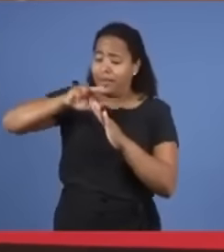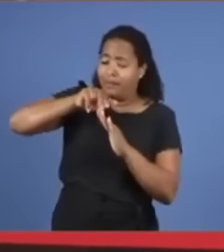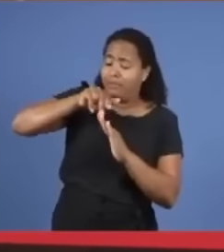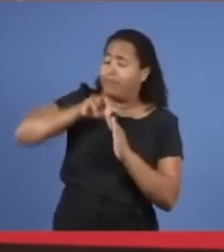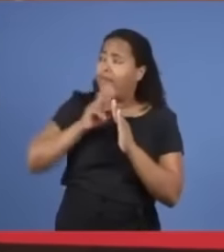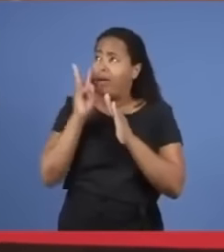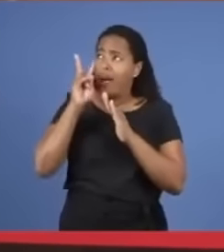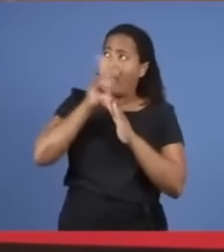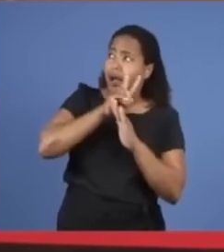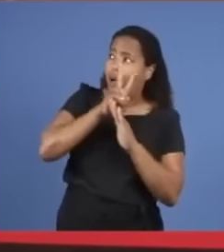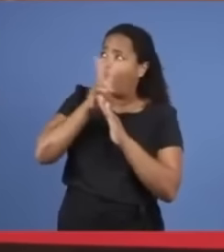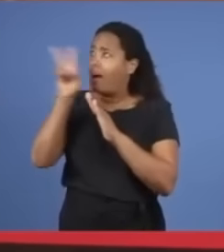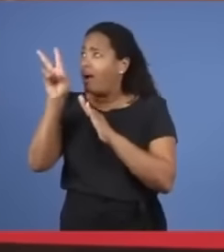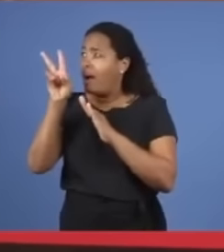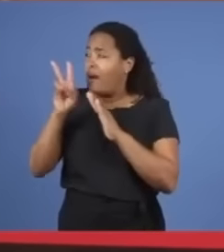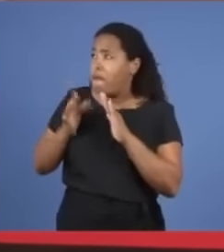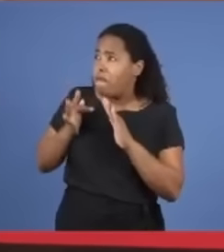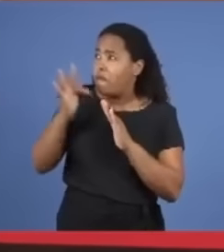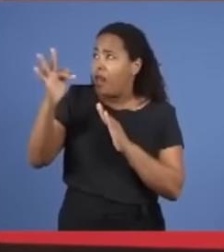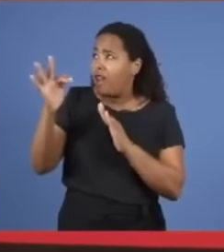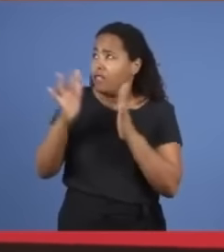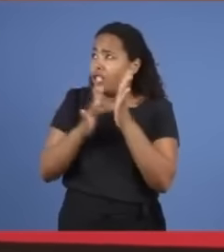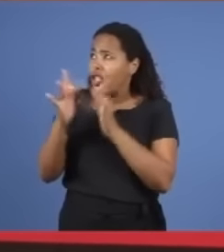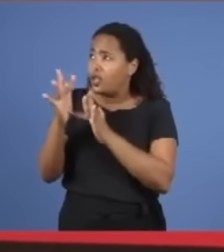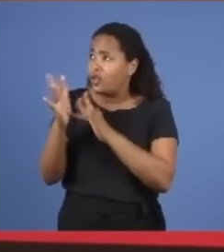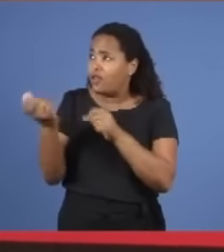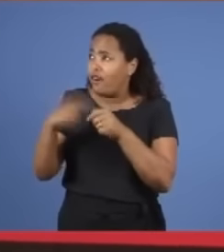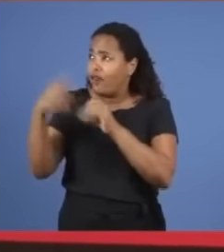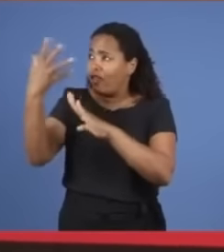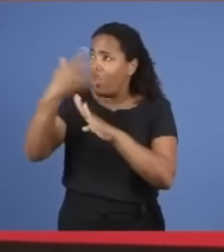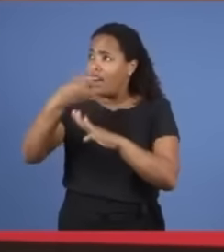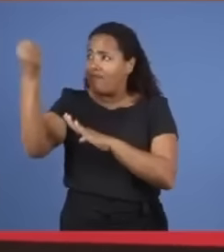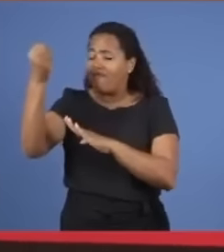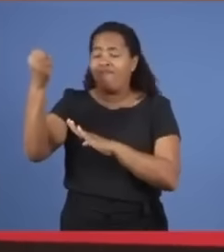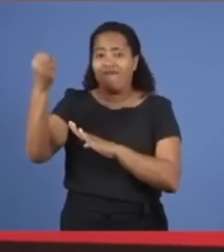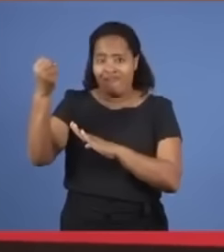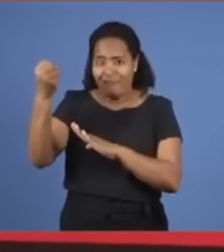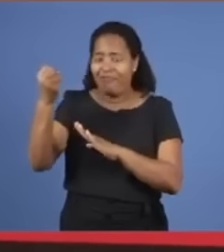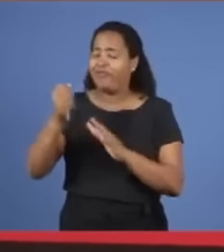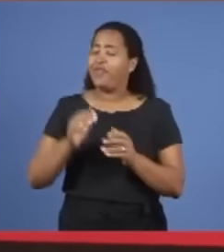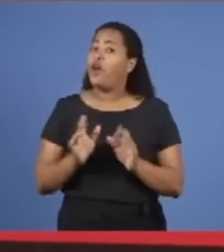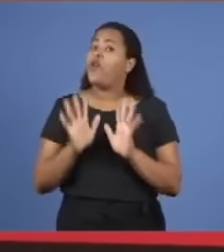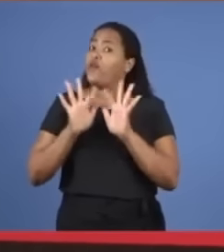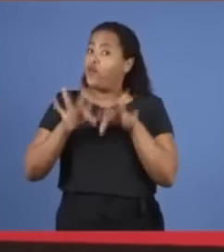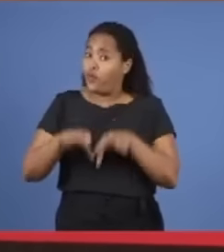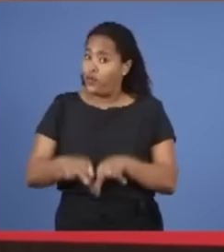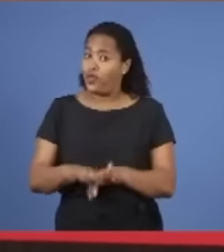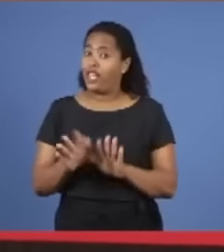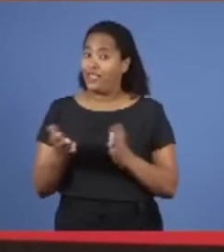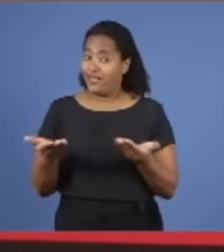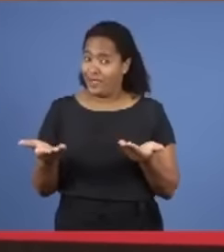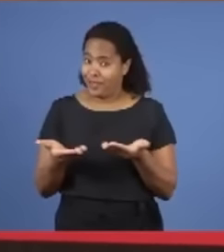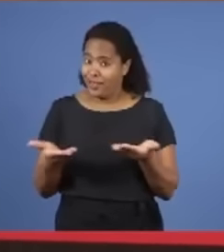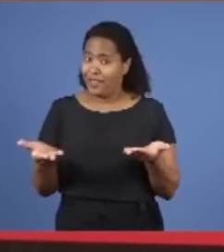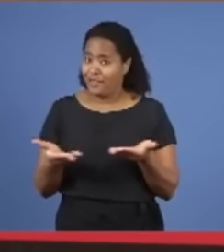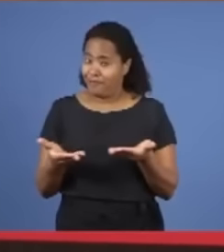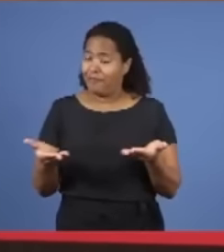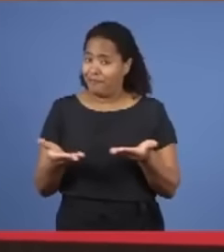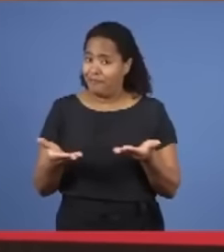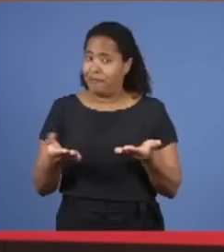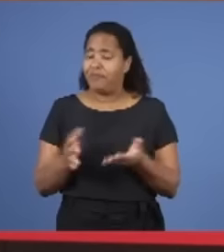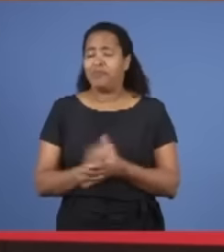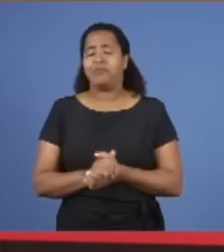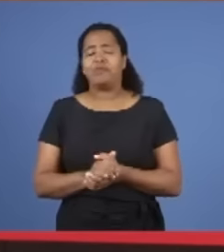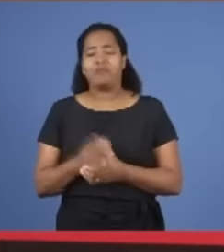alto. Jesus em breve vai voltar e arrebatar a igreja. Meus irmãos, eu vou terminar aqui. Dias